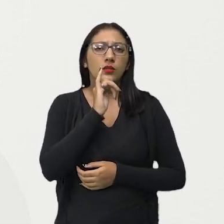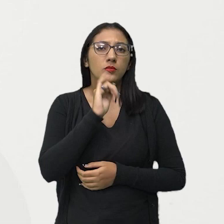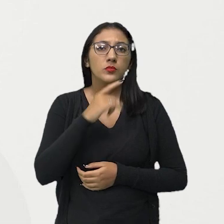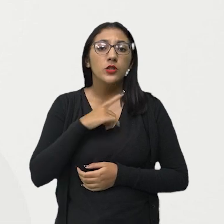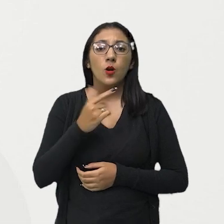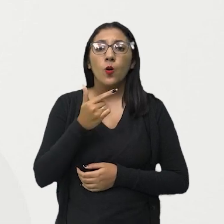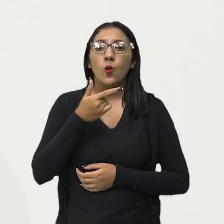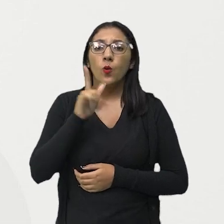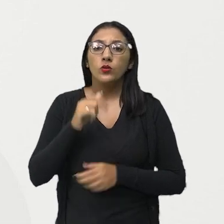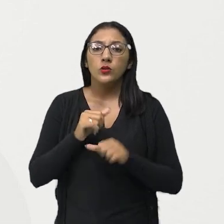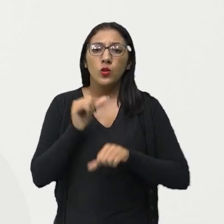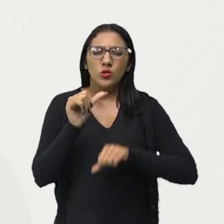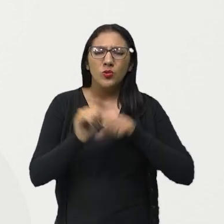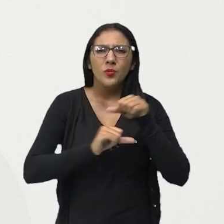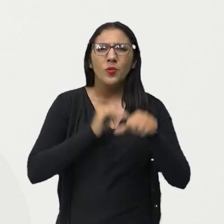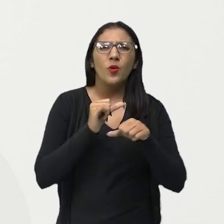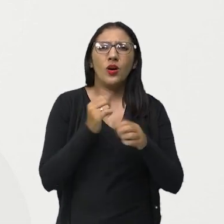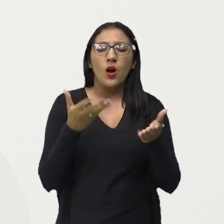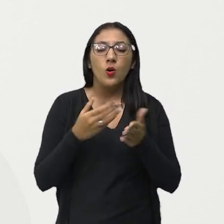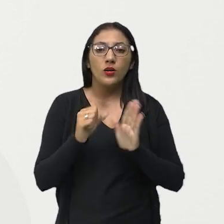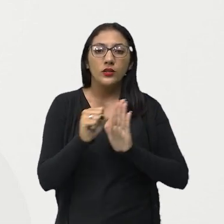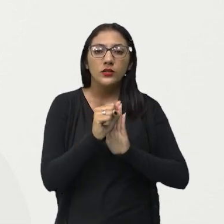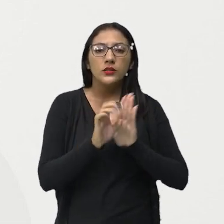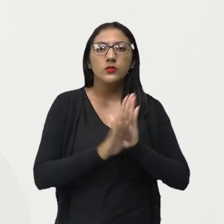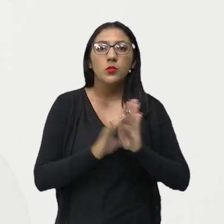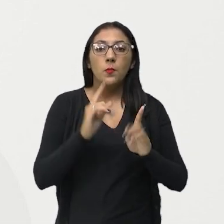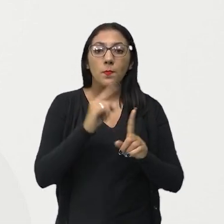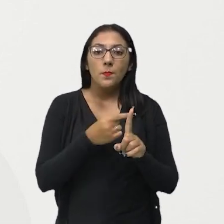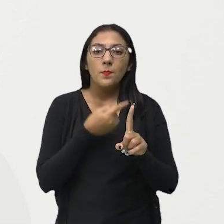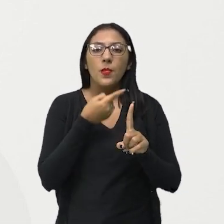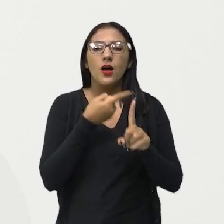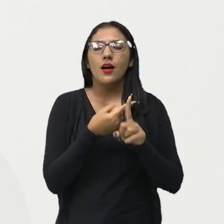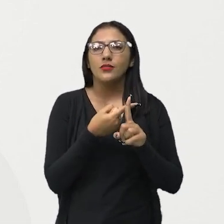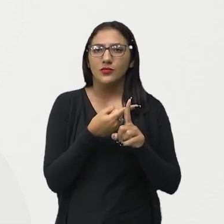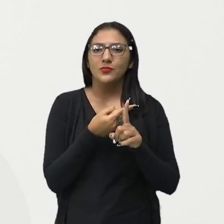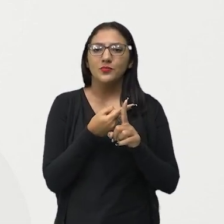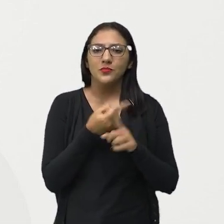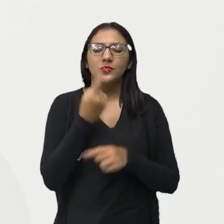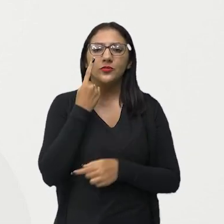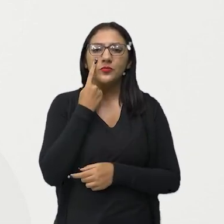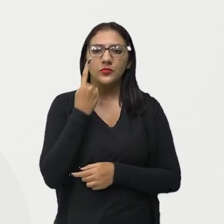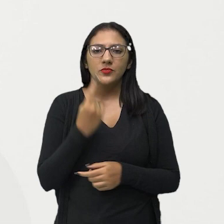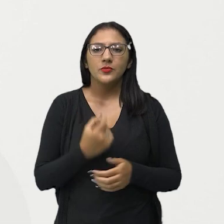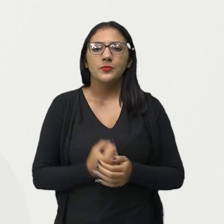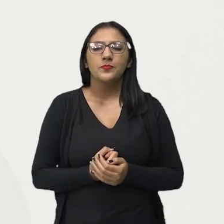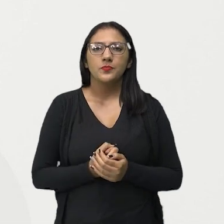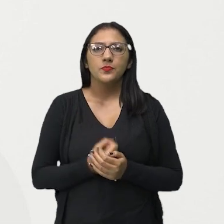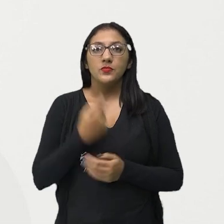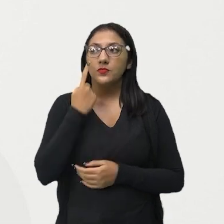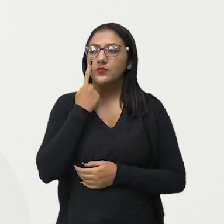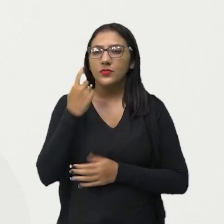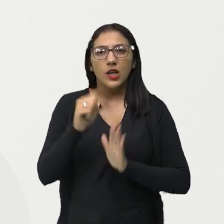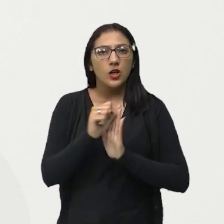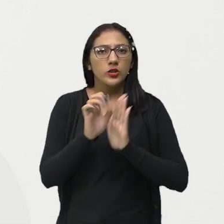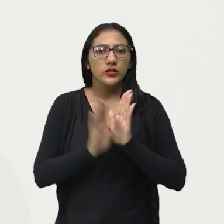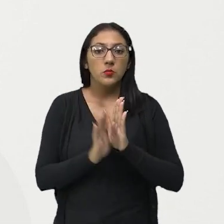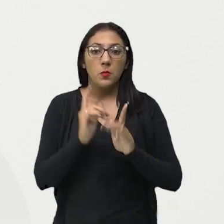só que realizando a soma, vamos escrever aqui a soma. na soma,